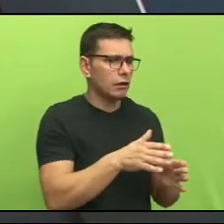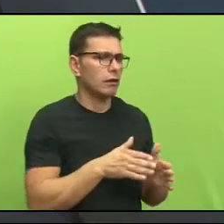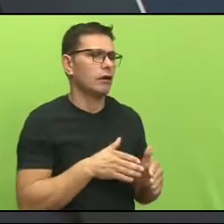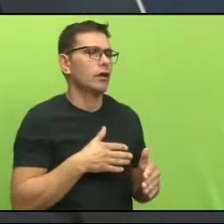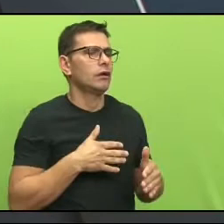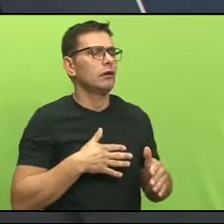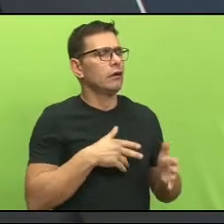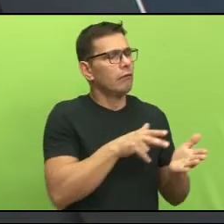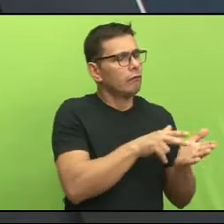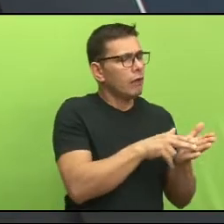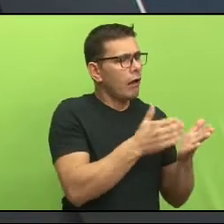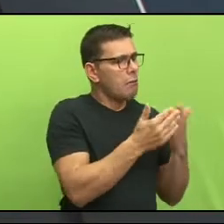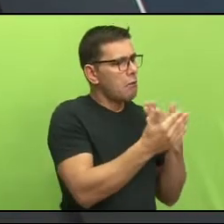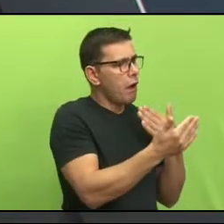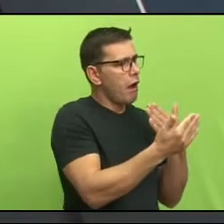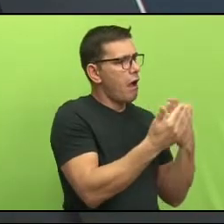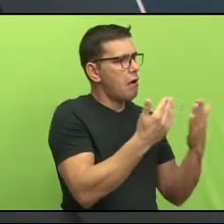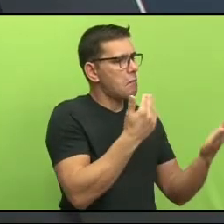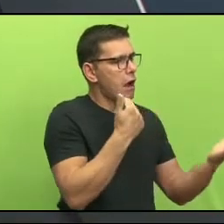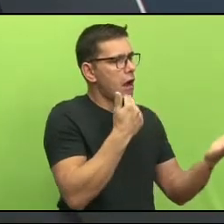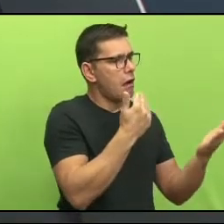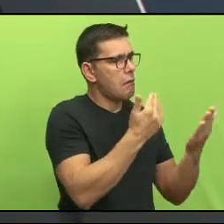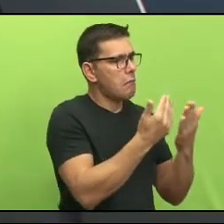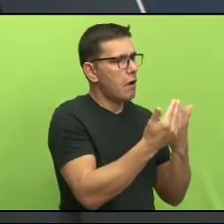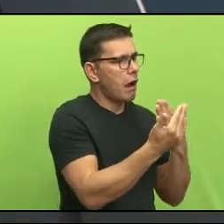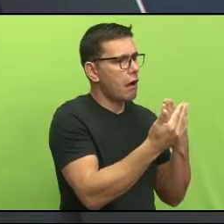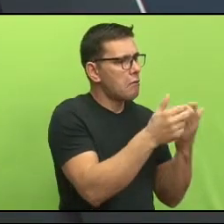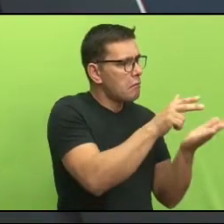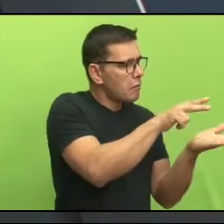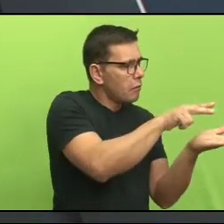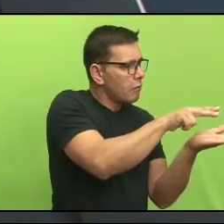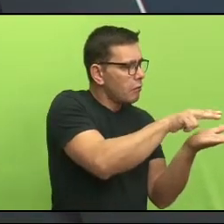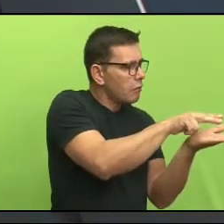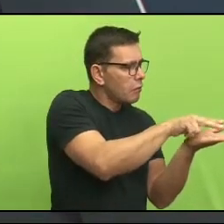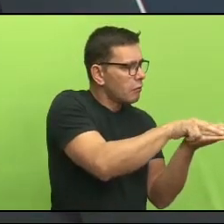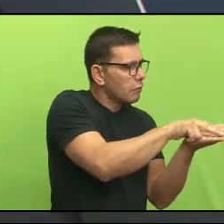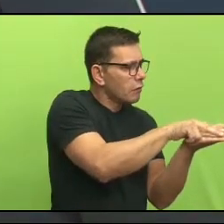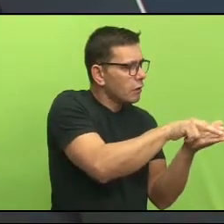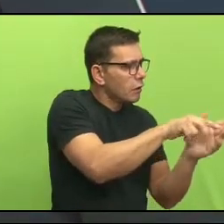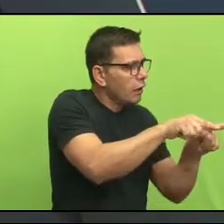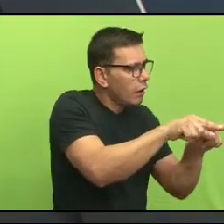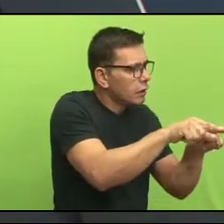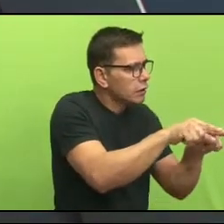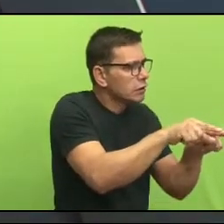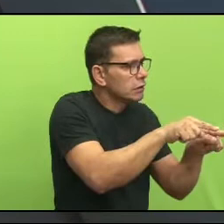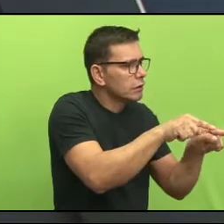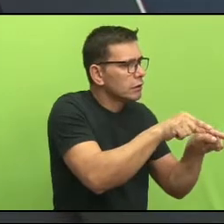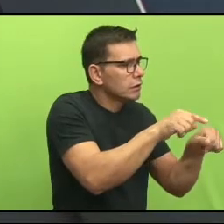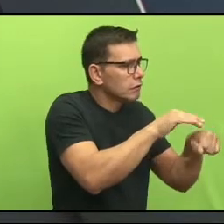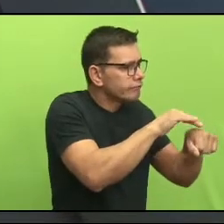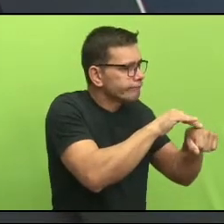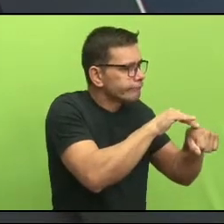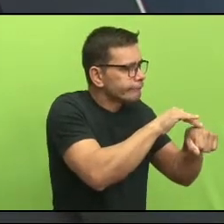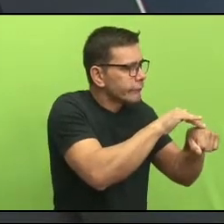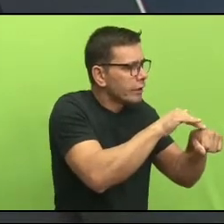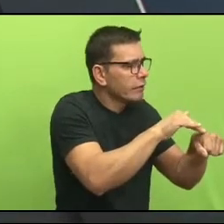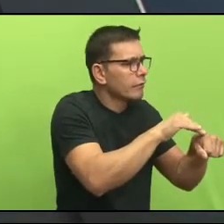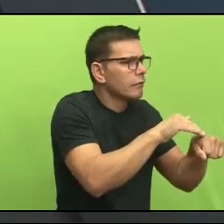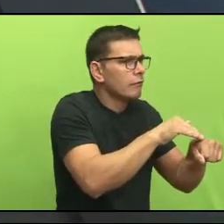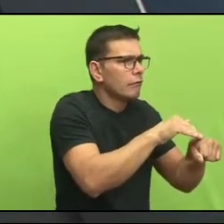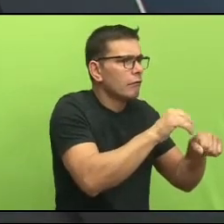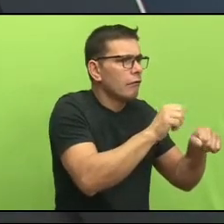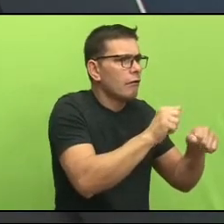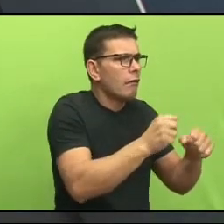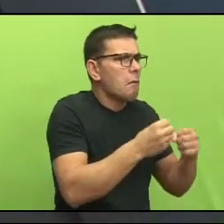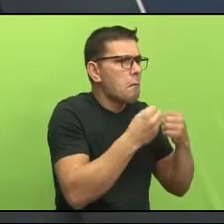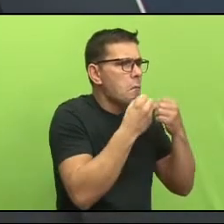como terapeuta, como terapia, solucionando aquele problema que você leva. É maravilhoso.